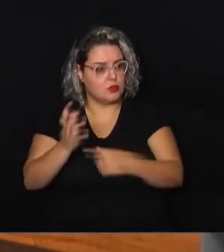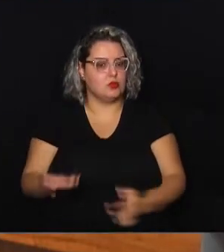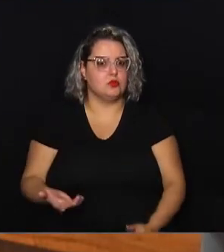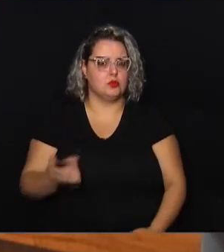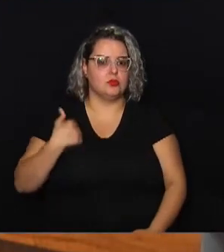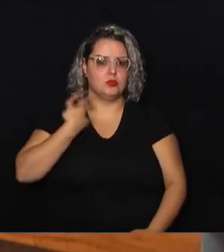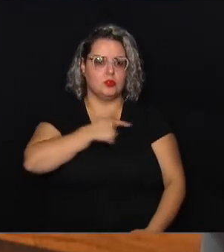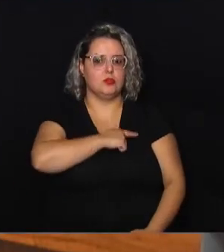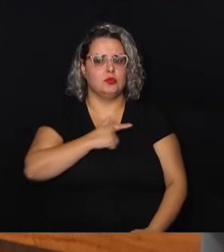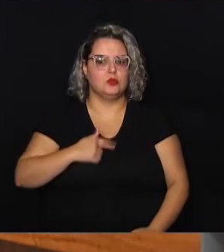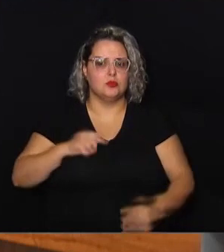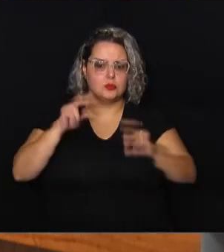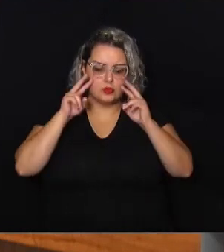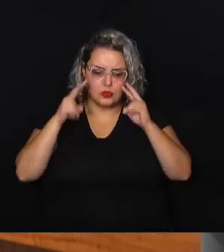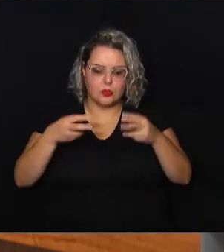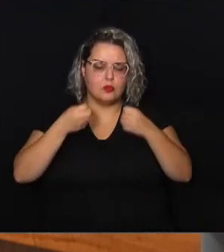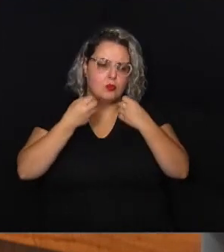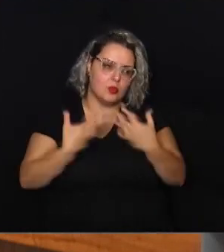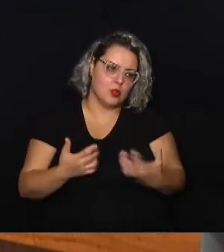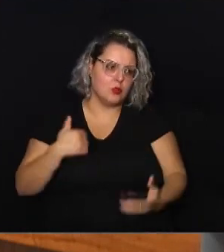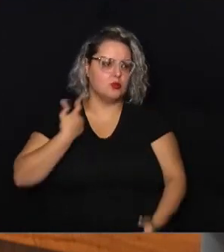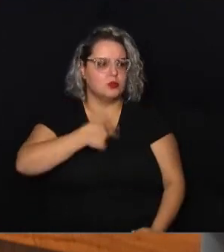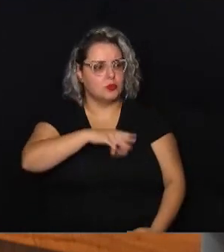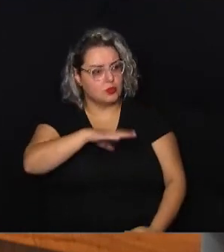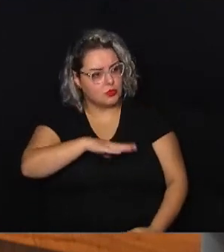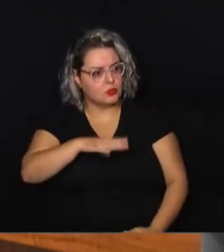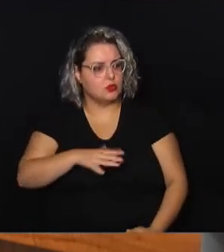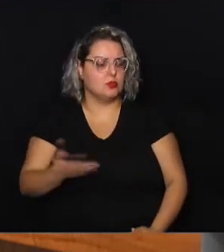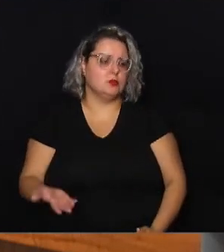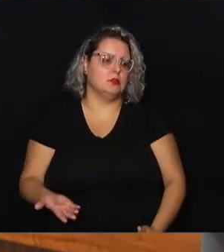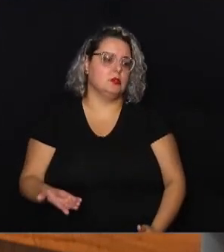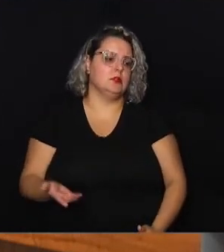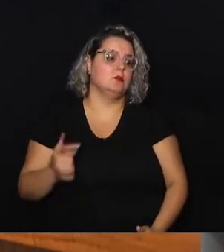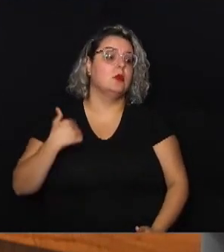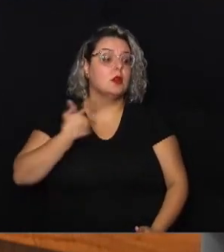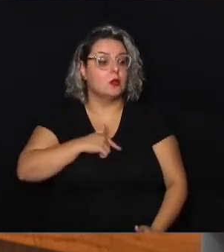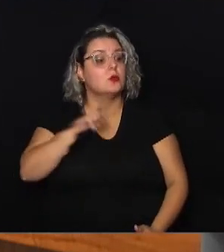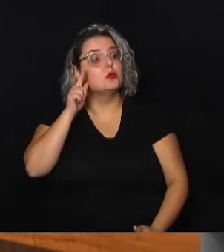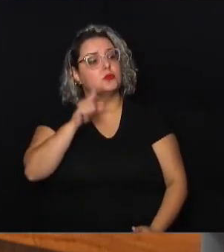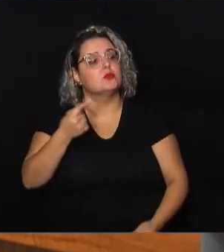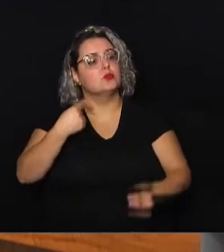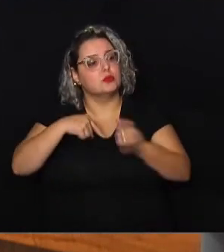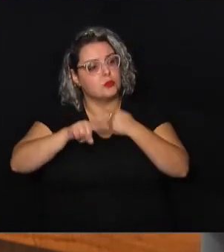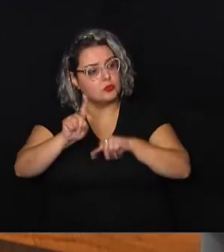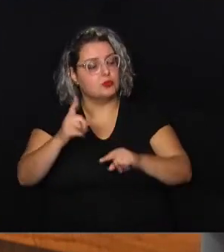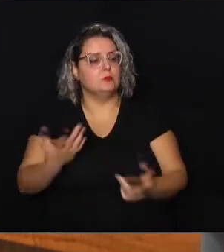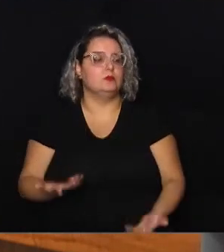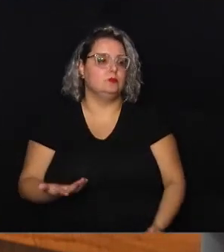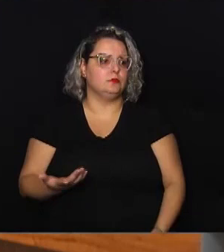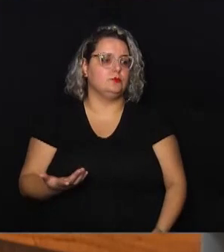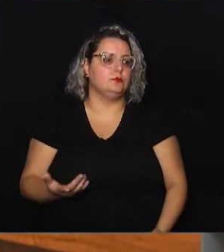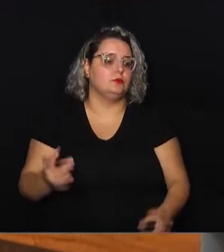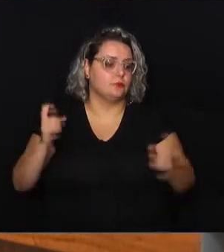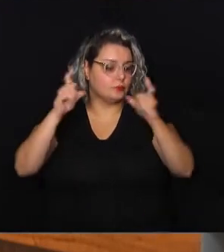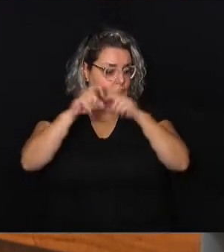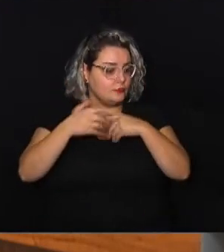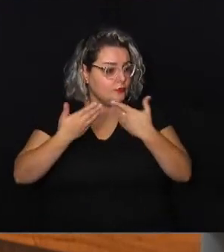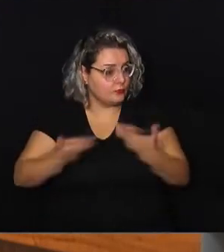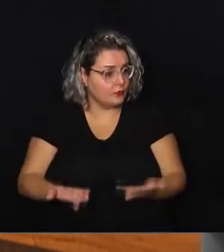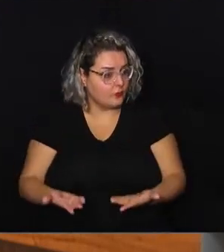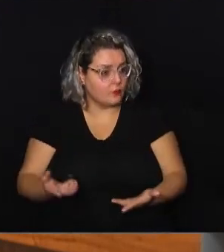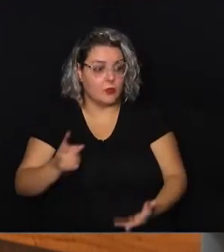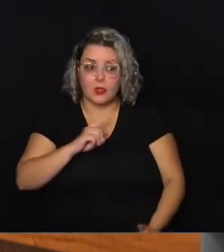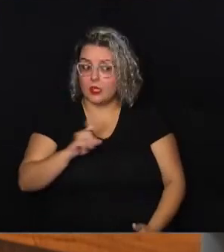governador, que ele olhe com bons olhos os nossos municípios para que a gente consiga superar essas dificuldades que não